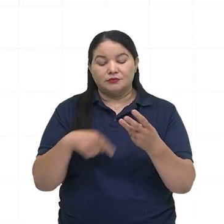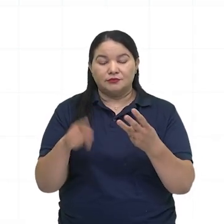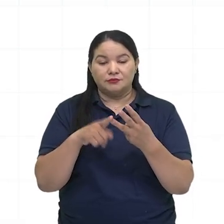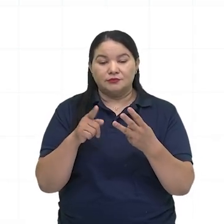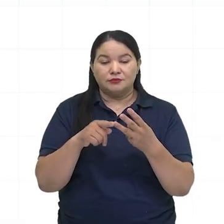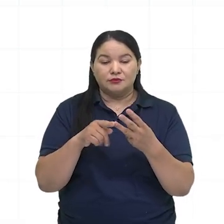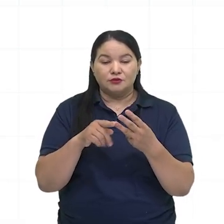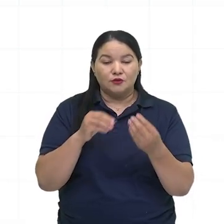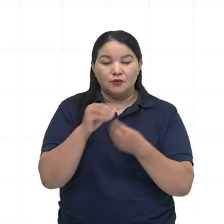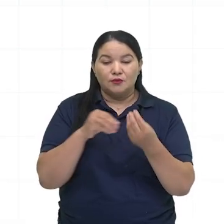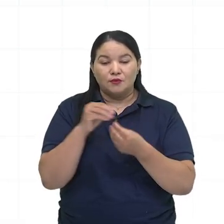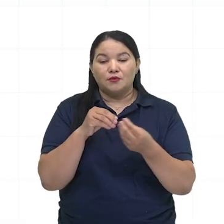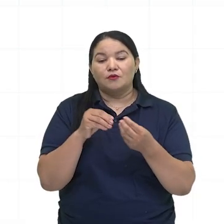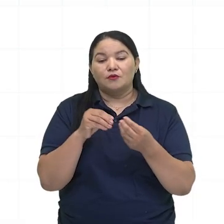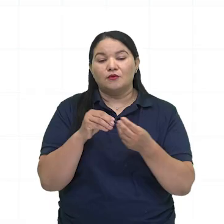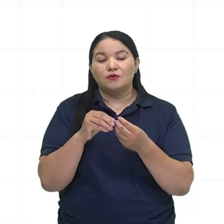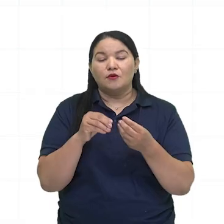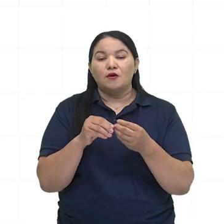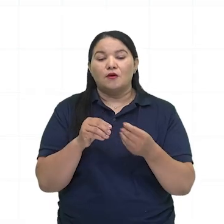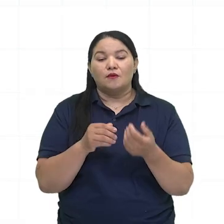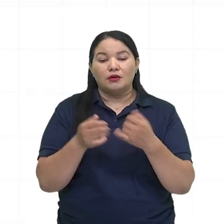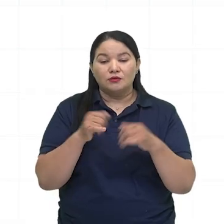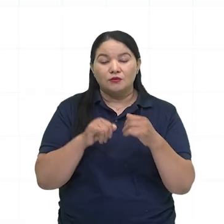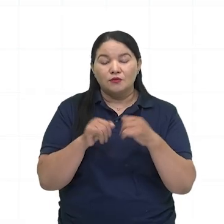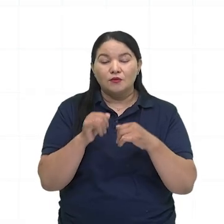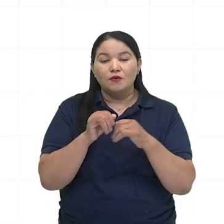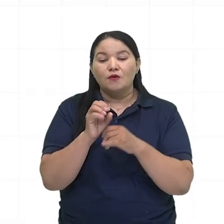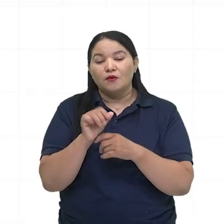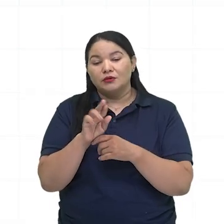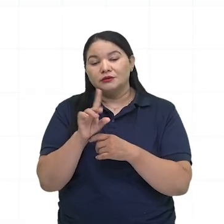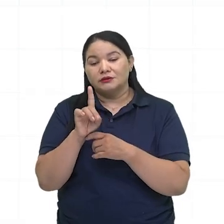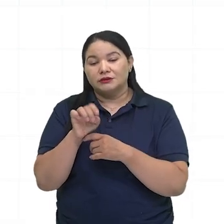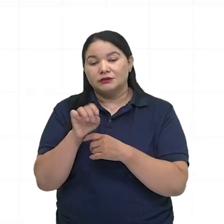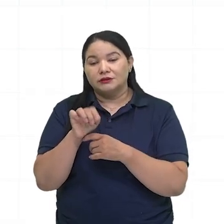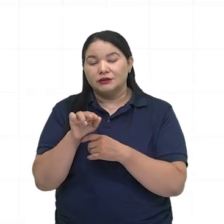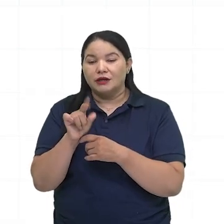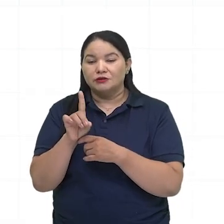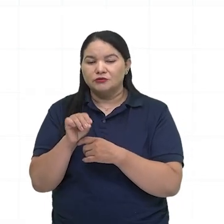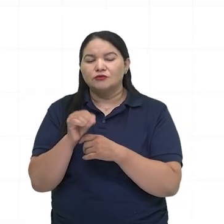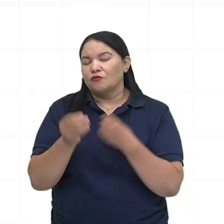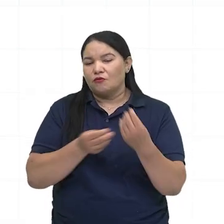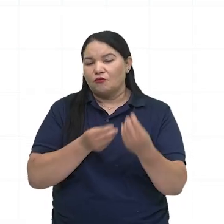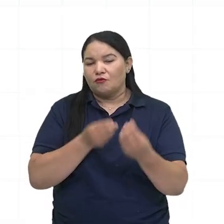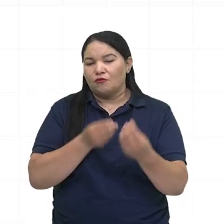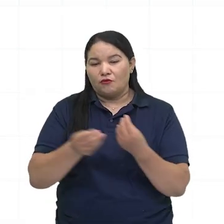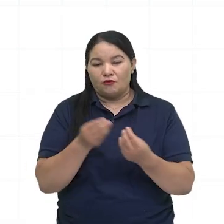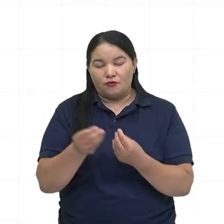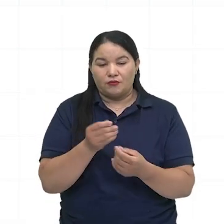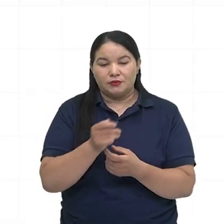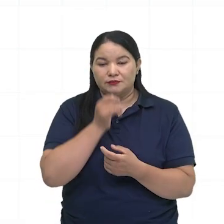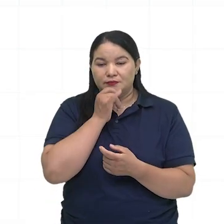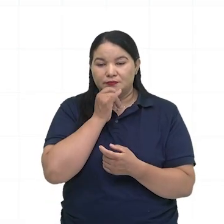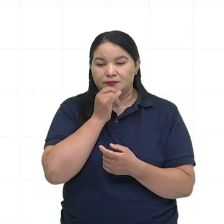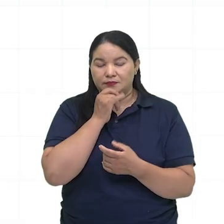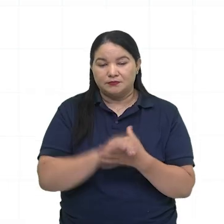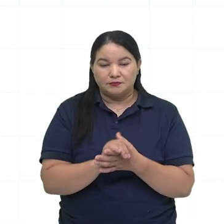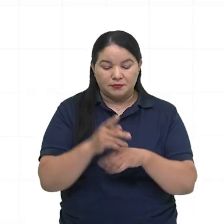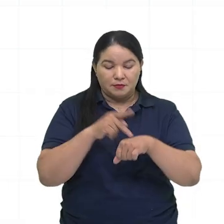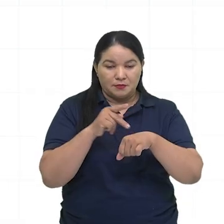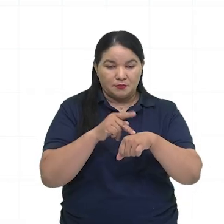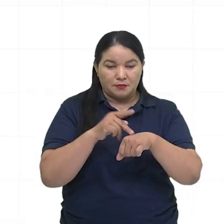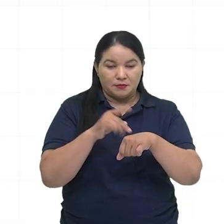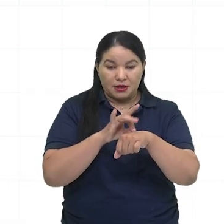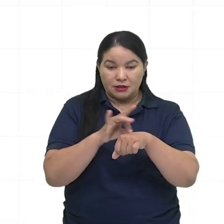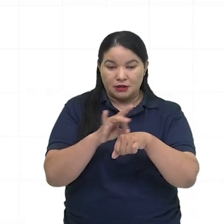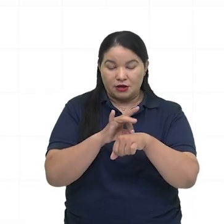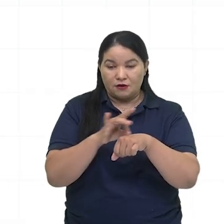né, atômico ordenado. Como assim, professora? Uma pedra de carvão,